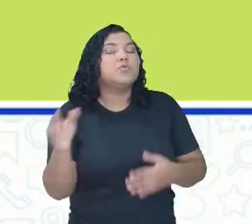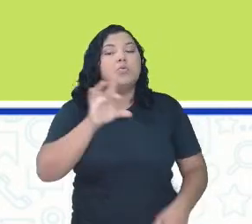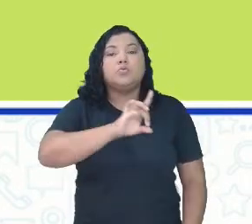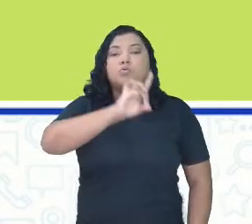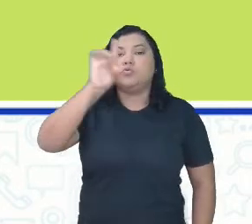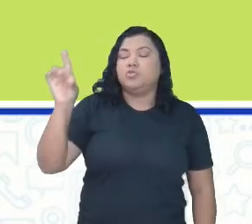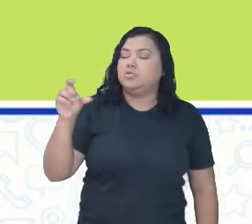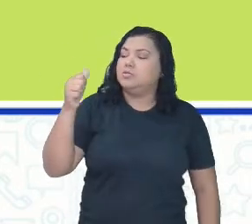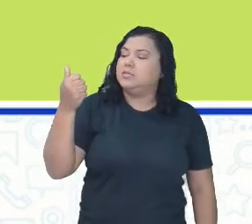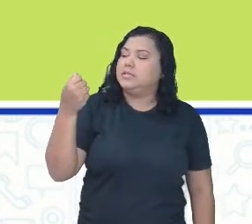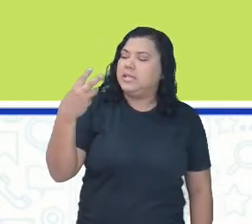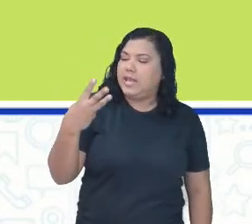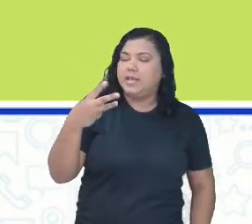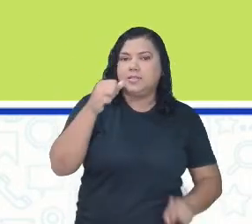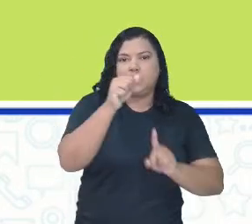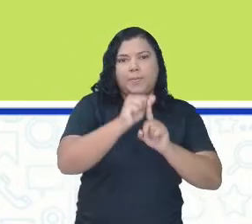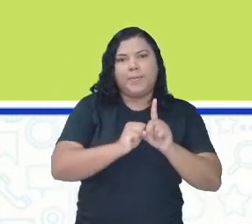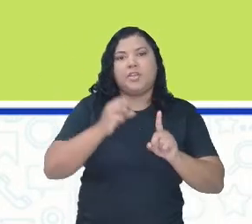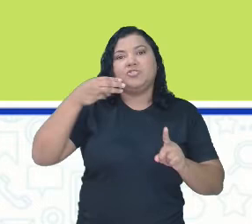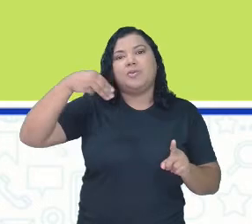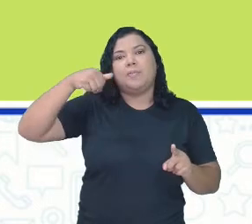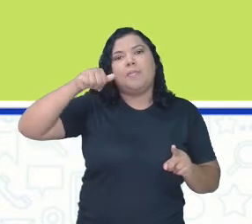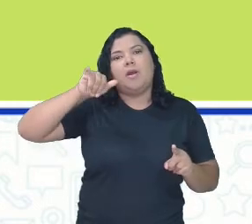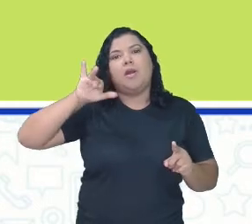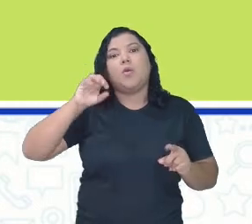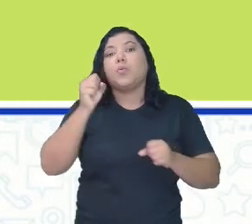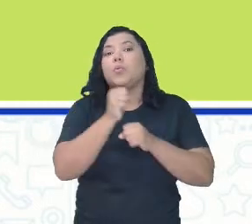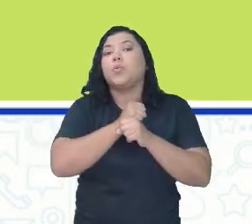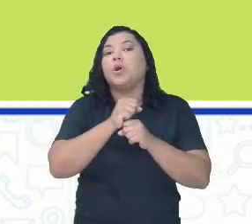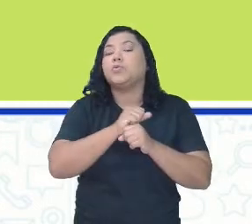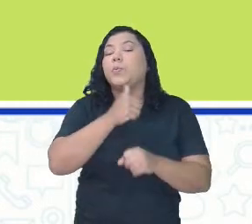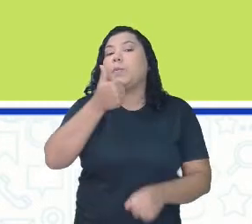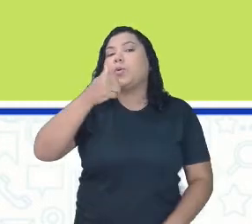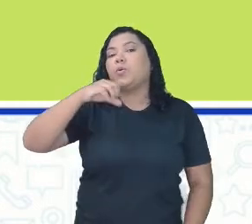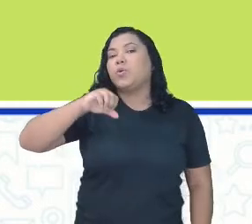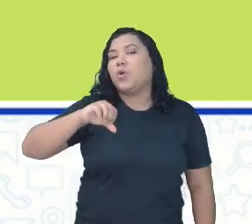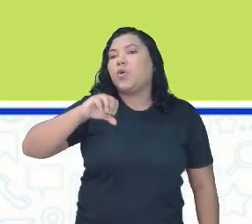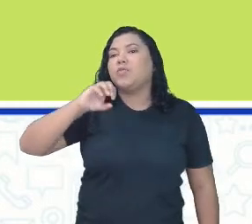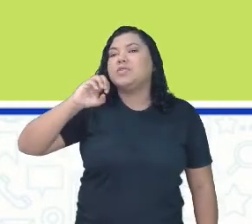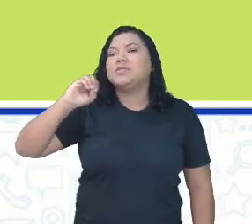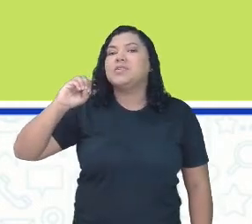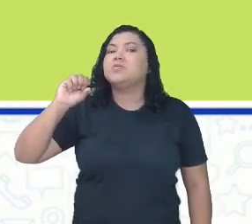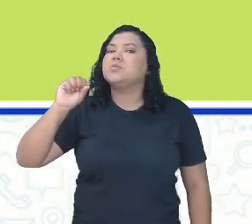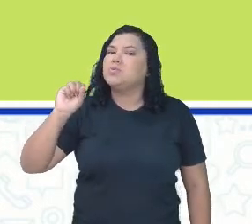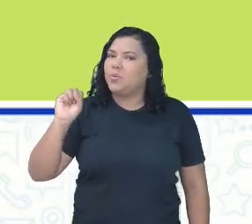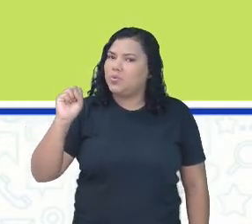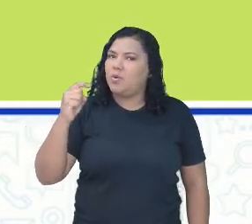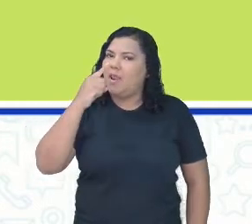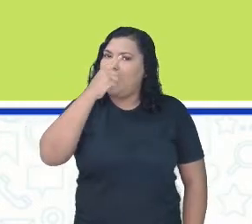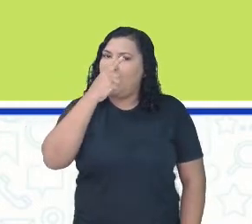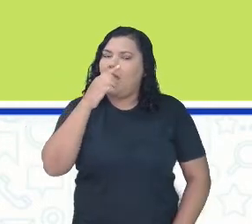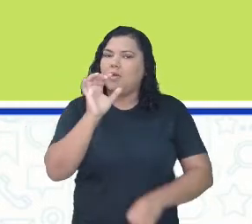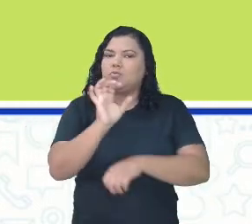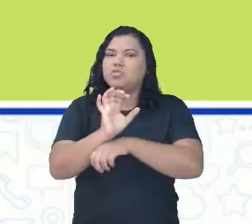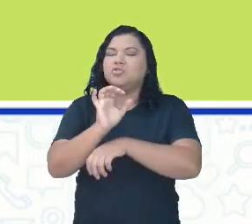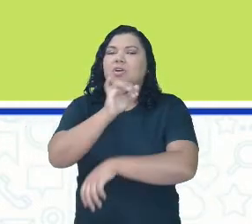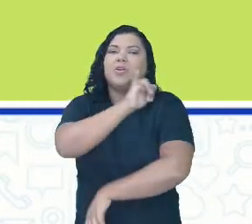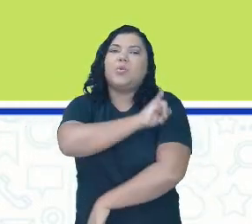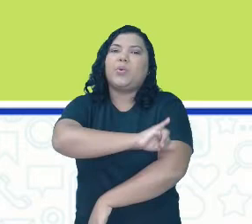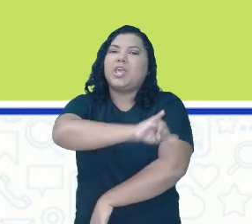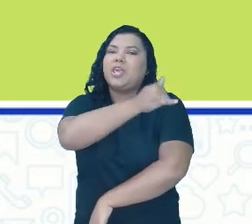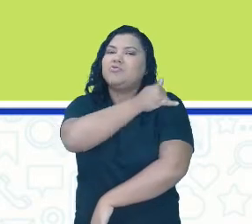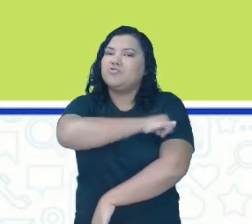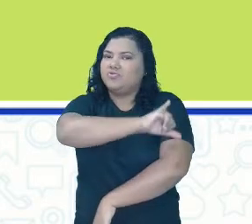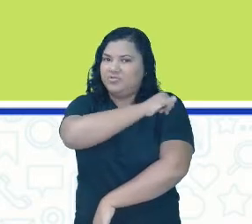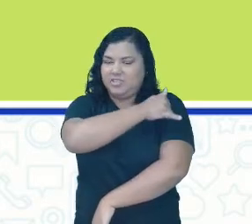de 1908, na cidade do Rio de Janeiro, com a chegada da família real portuguesa e que